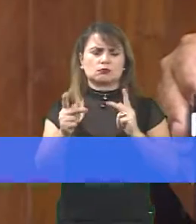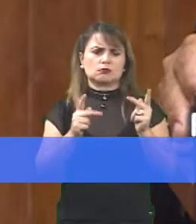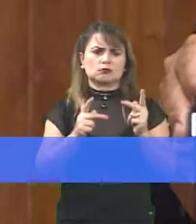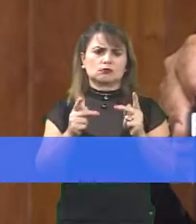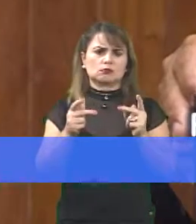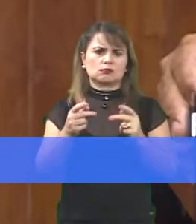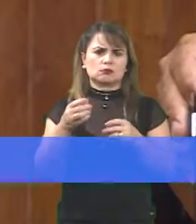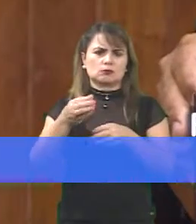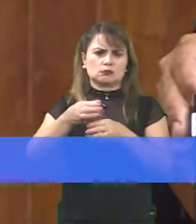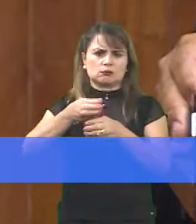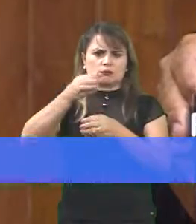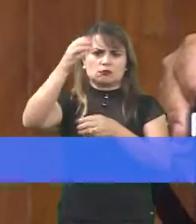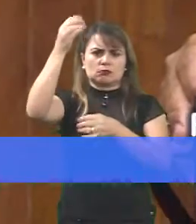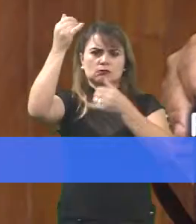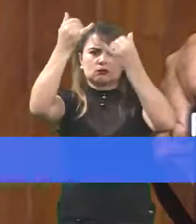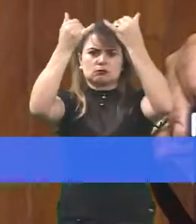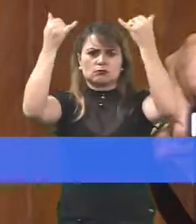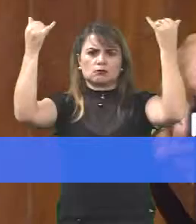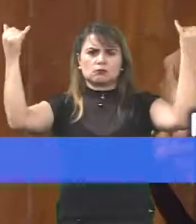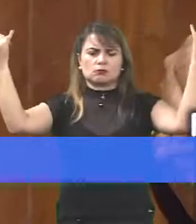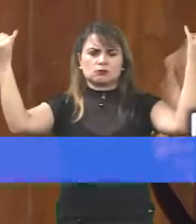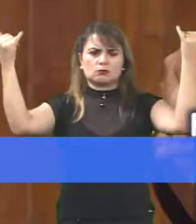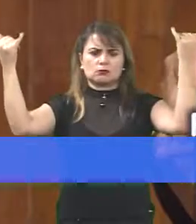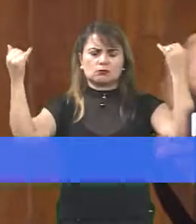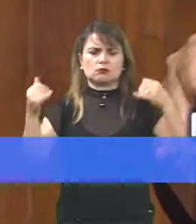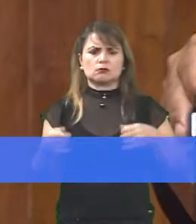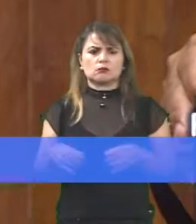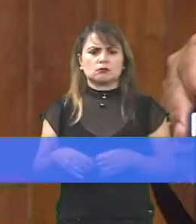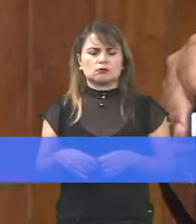o asfalto ali na Manuel Pinheiro de Matos, né?